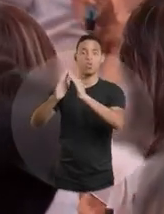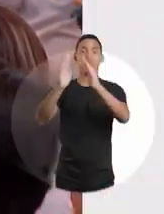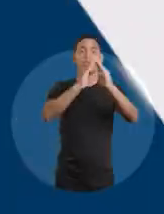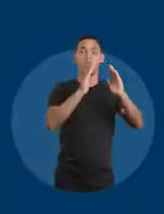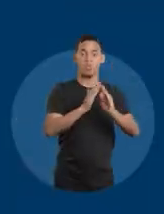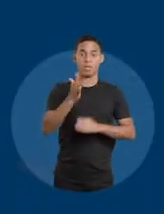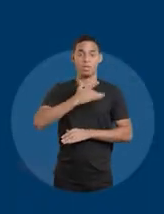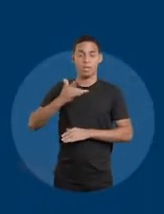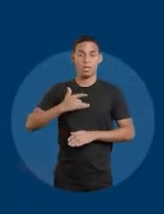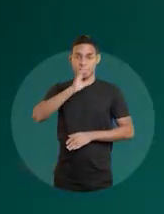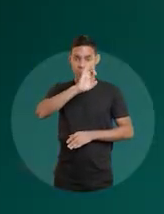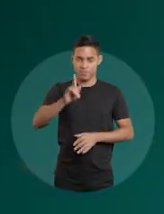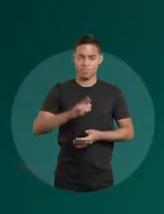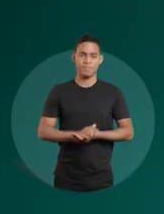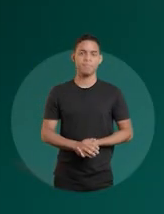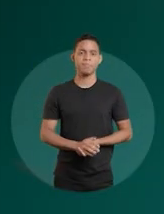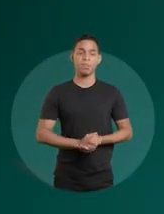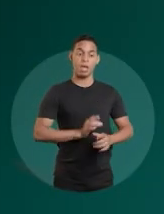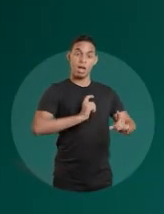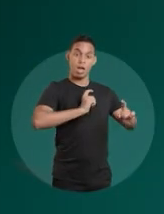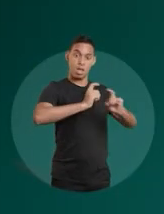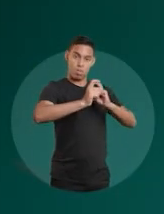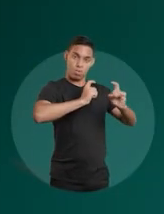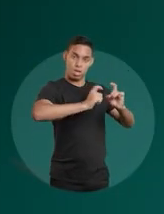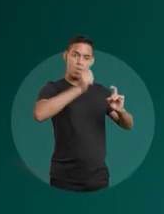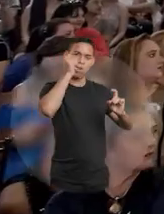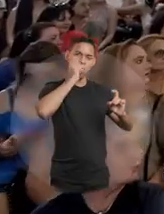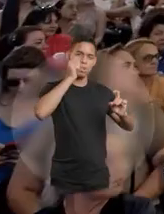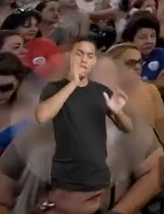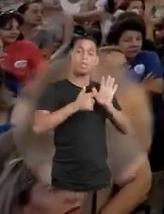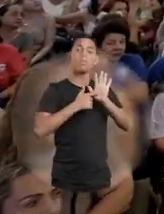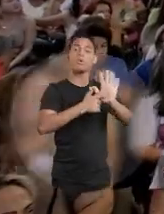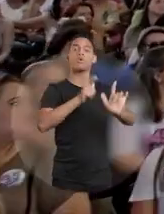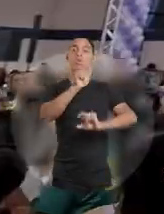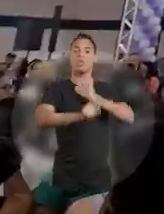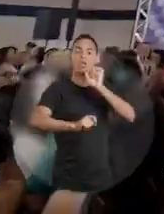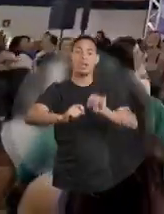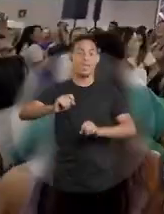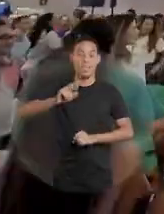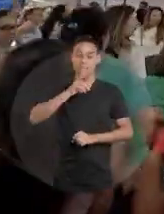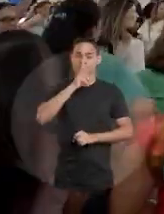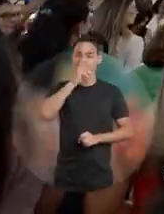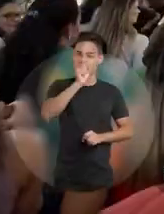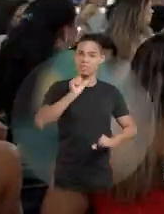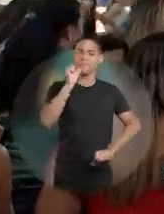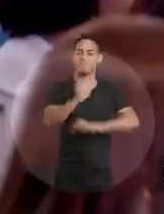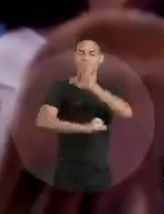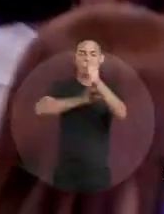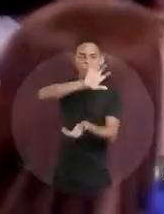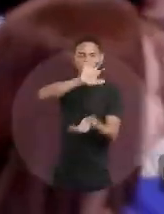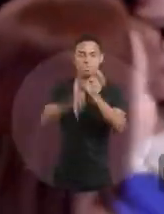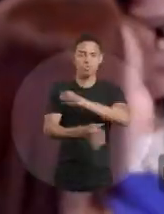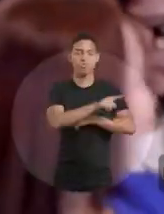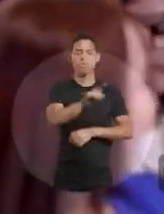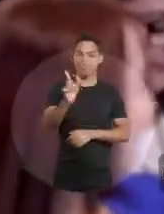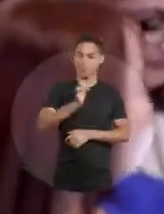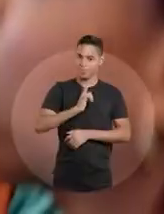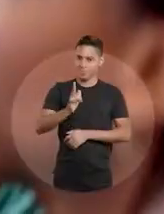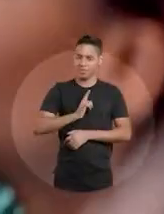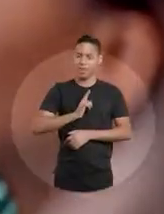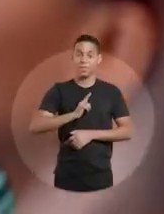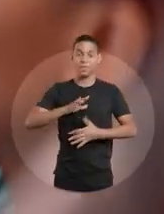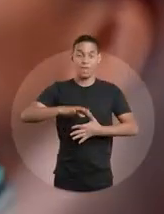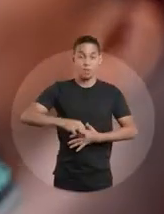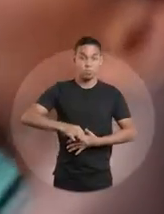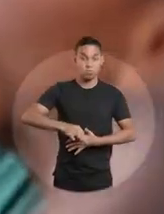Campo Grande. A reunião que fizemos com as mulheres mostrou a força da transformação e o poder da mudança que elas trazem. E